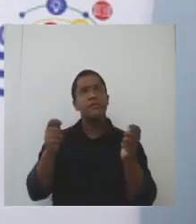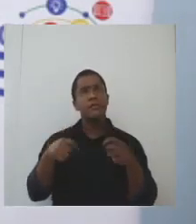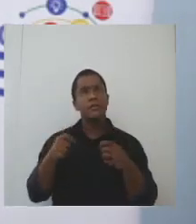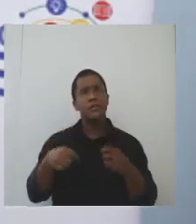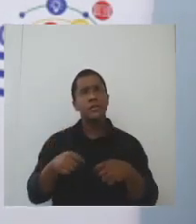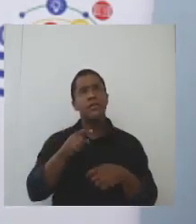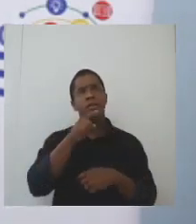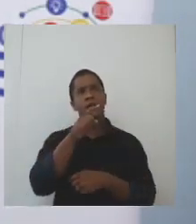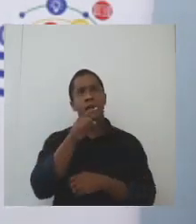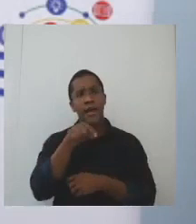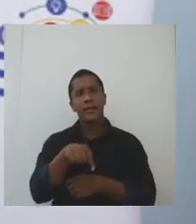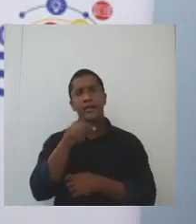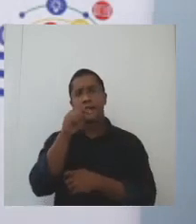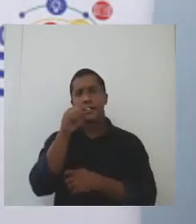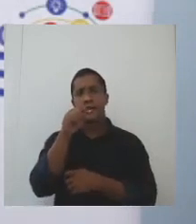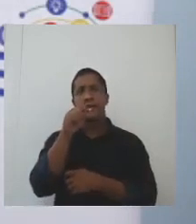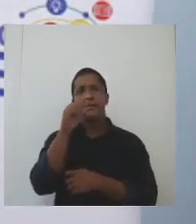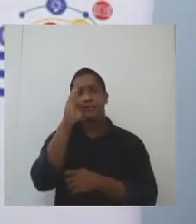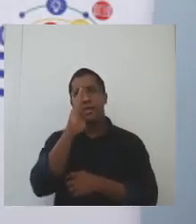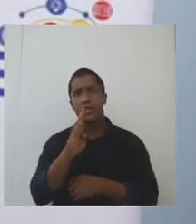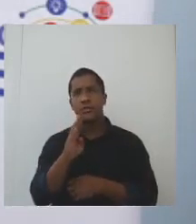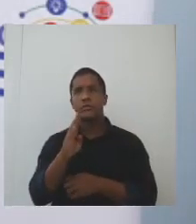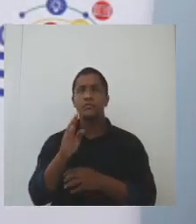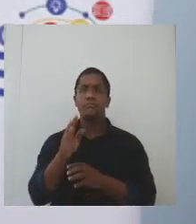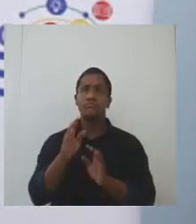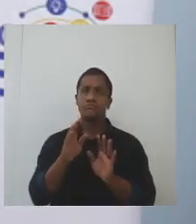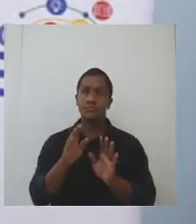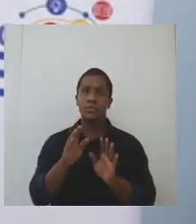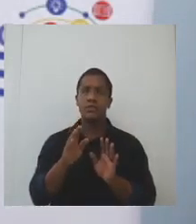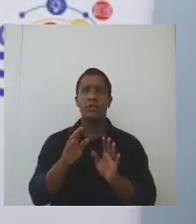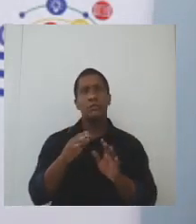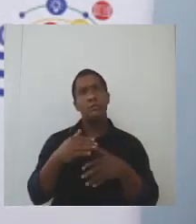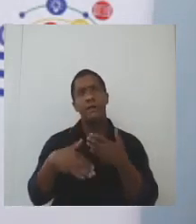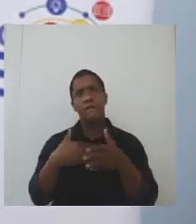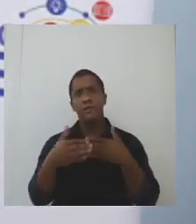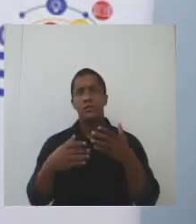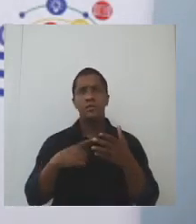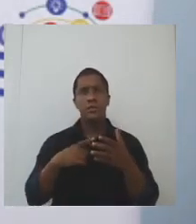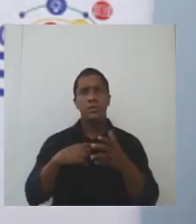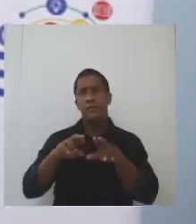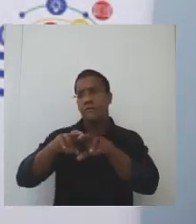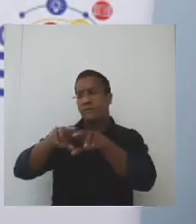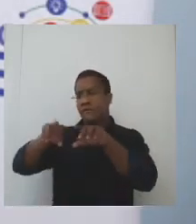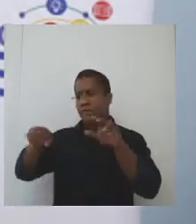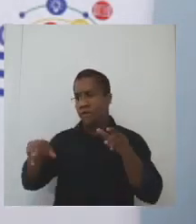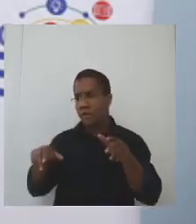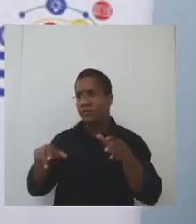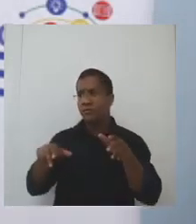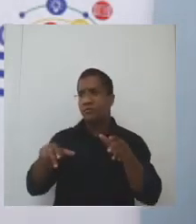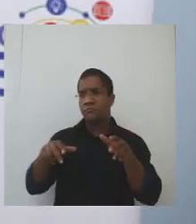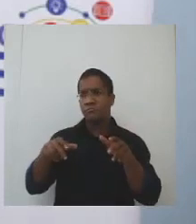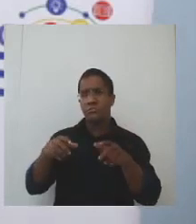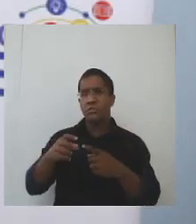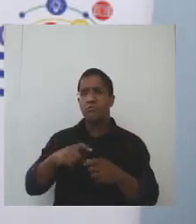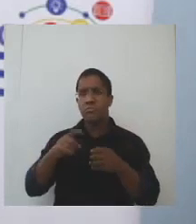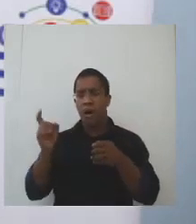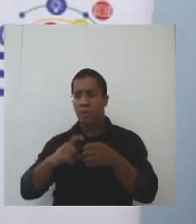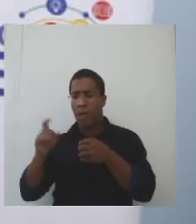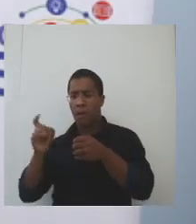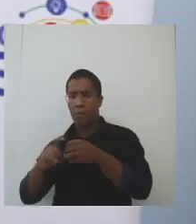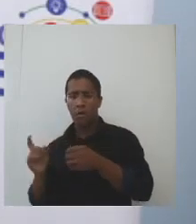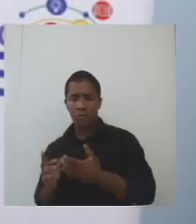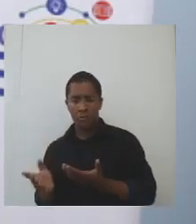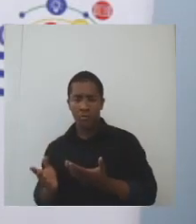em território brasileiro. Ou, de repente, muitas independências de várias províncias, ou, de repente, alguém sonhar,